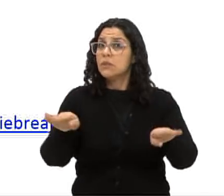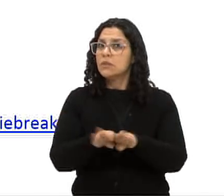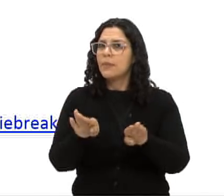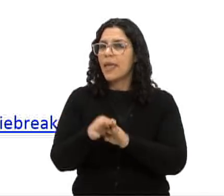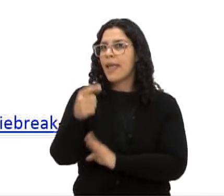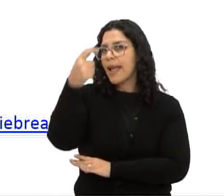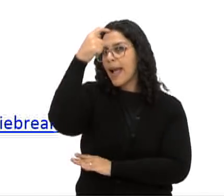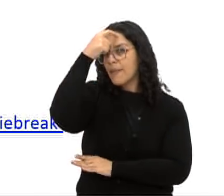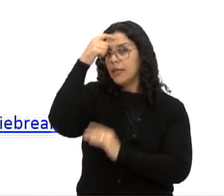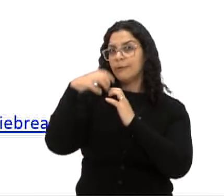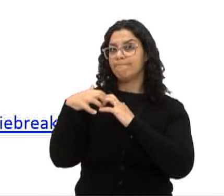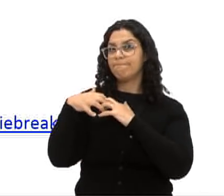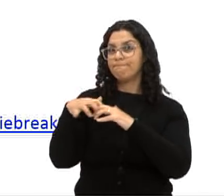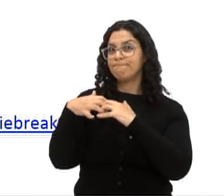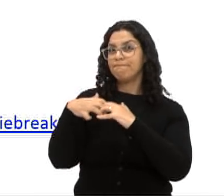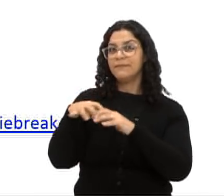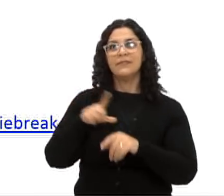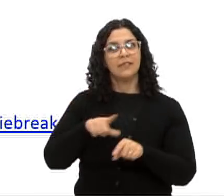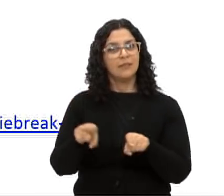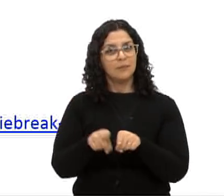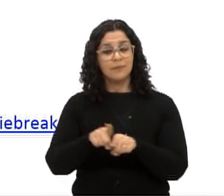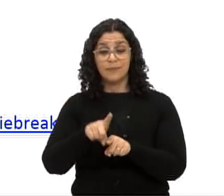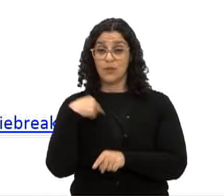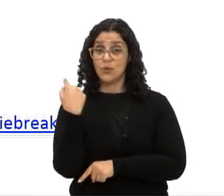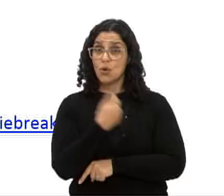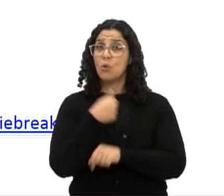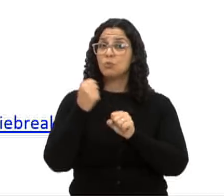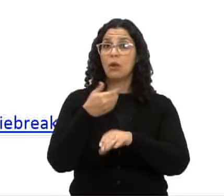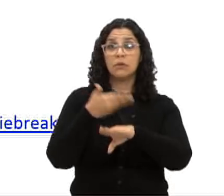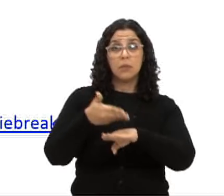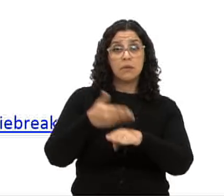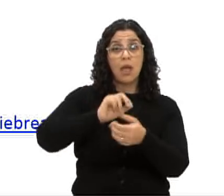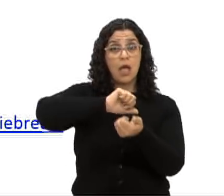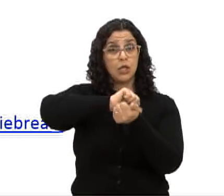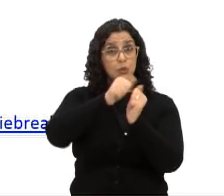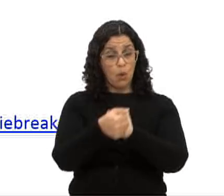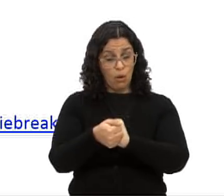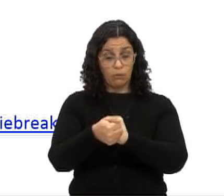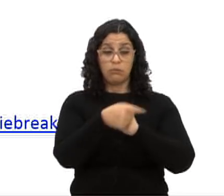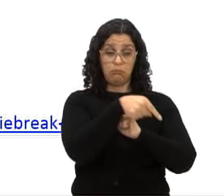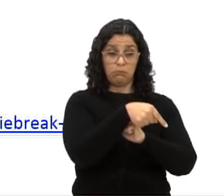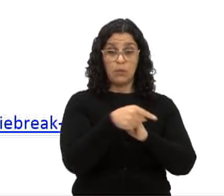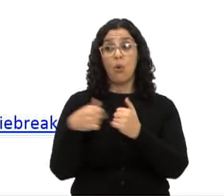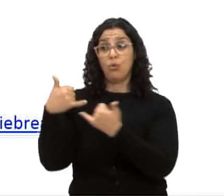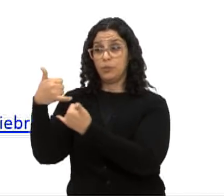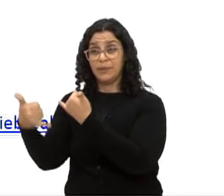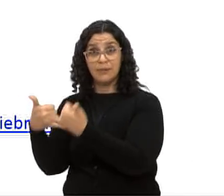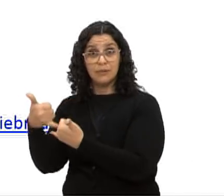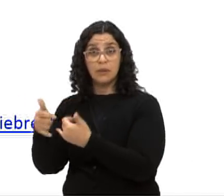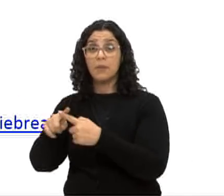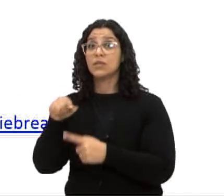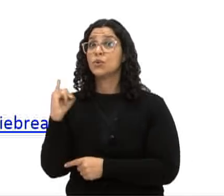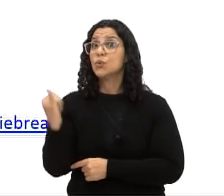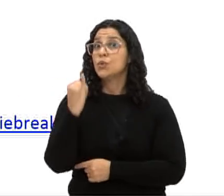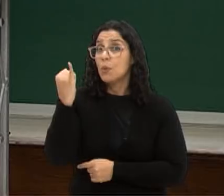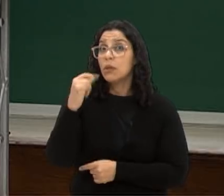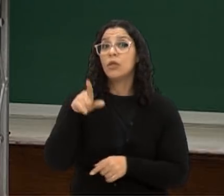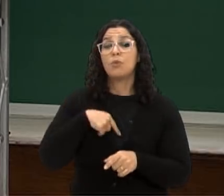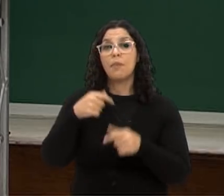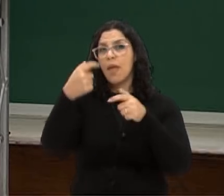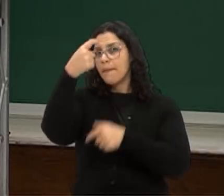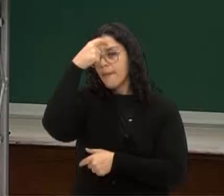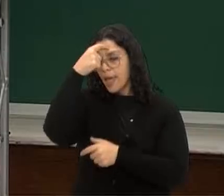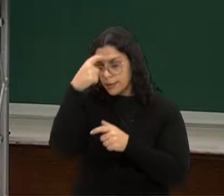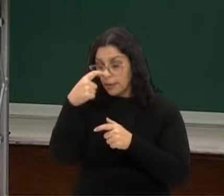exercita a mente. Então, nós podemos praticar ele como esporte, como jogo, mas o importante é que ele vai exercitar